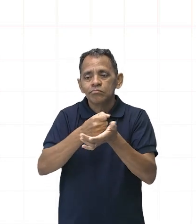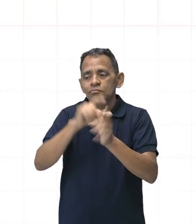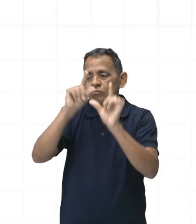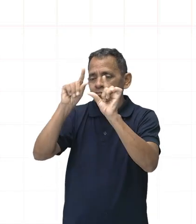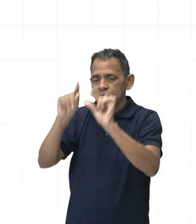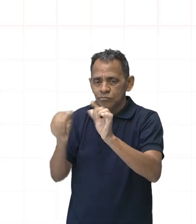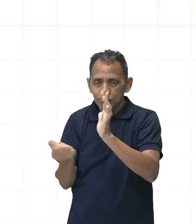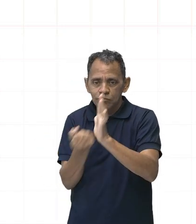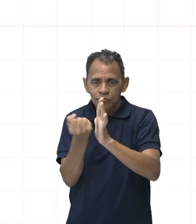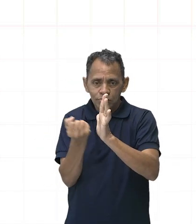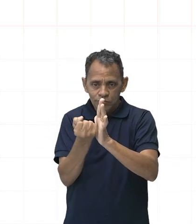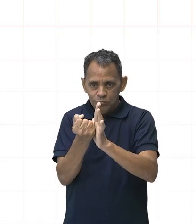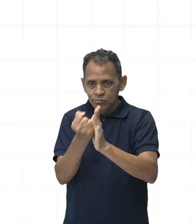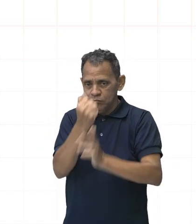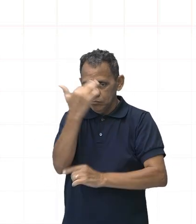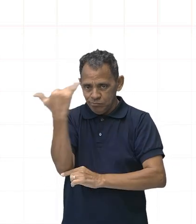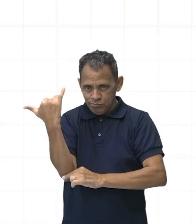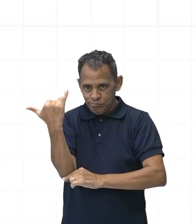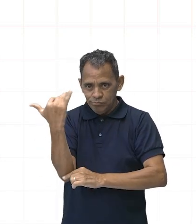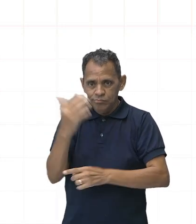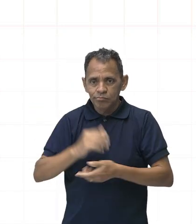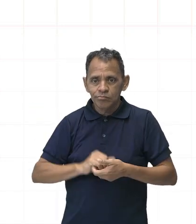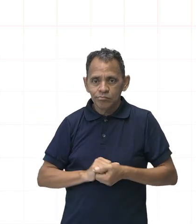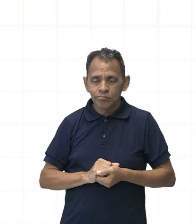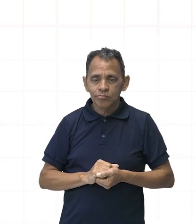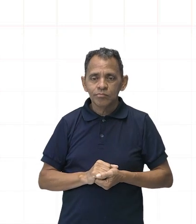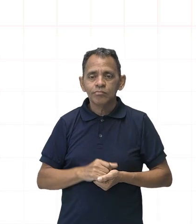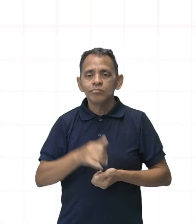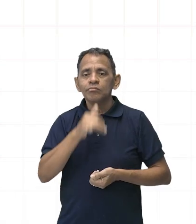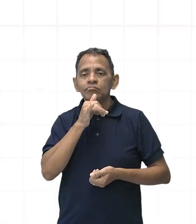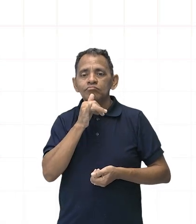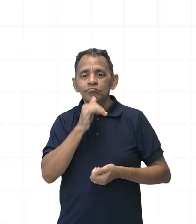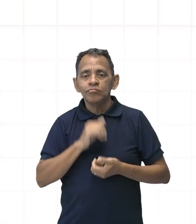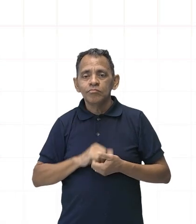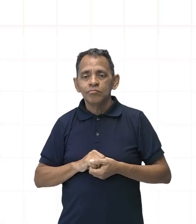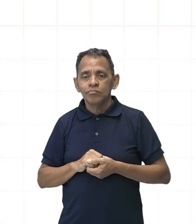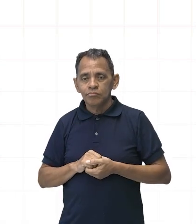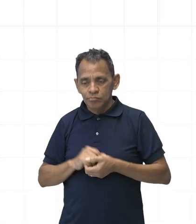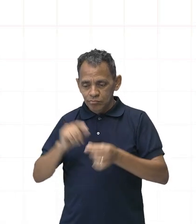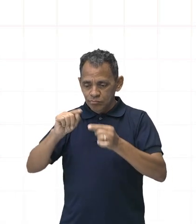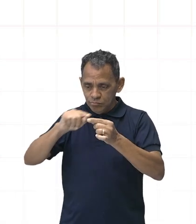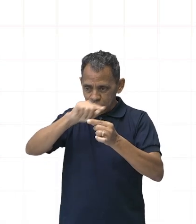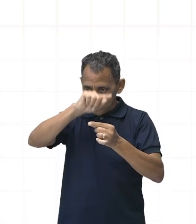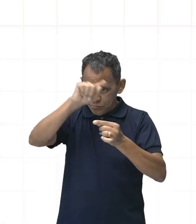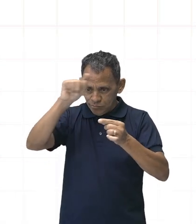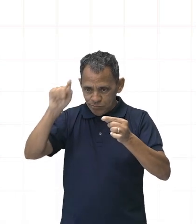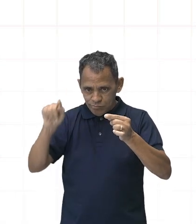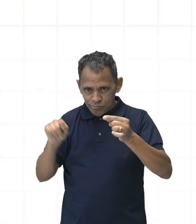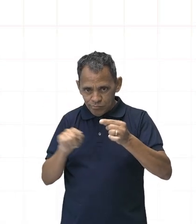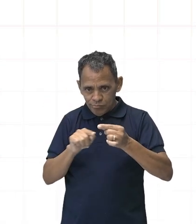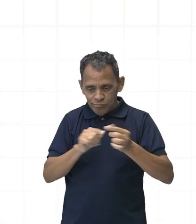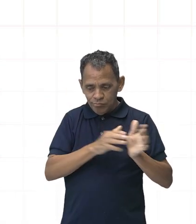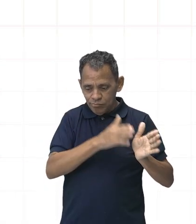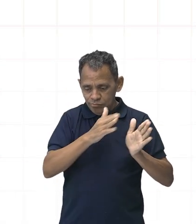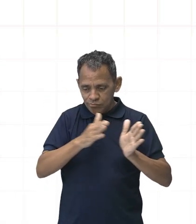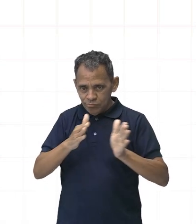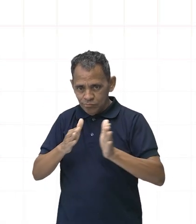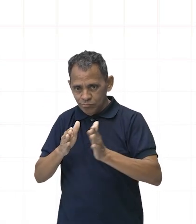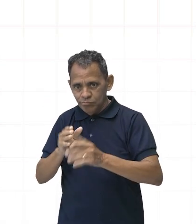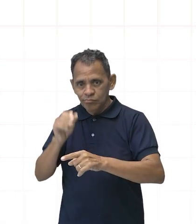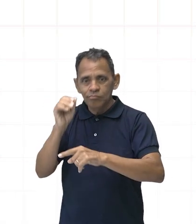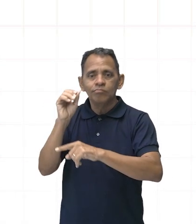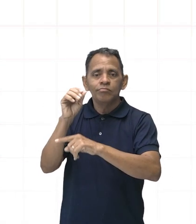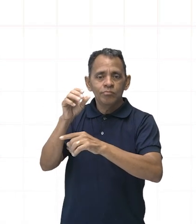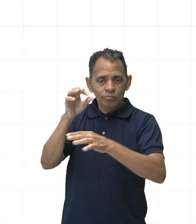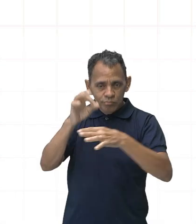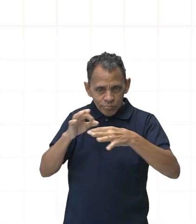o impacto ambiental, né, como a rotação de culturas, o controle biológico de pragas